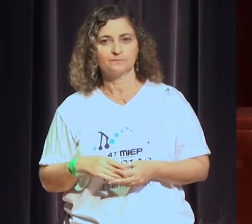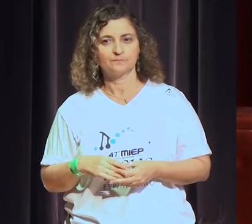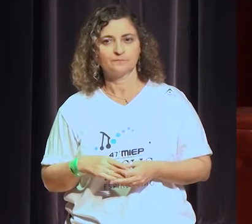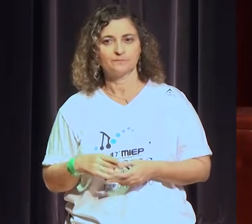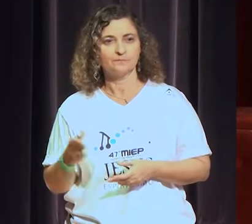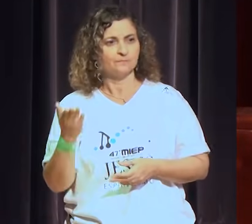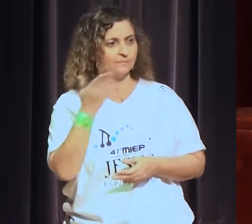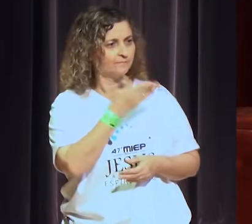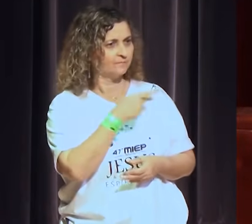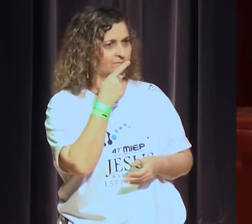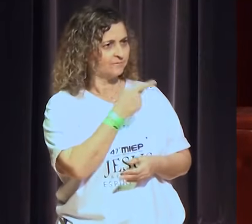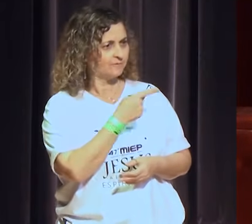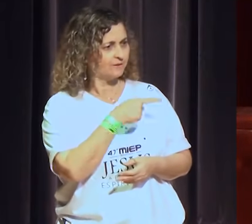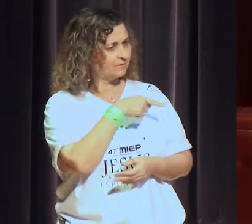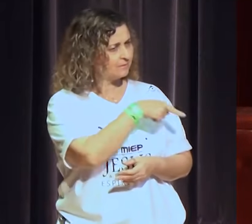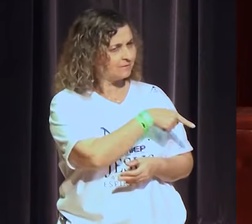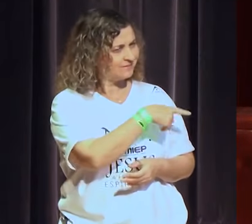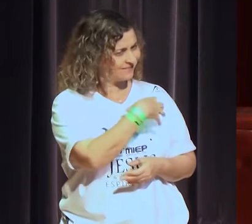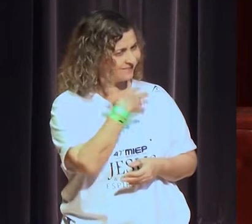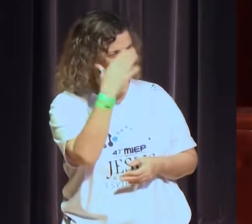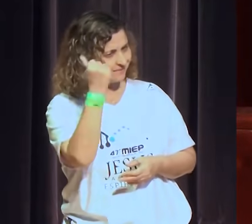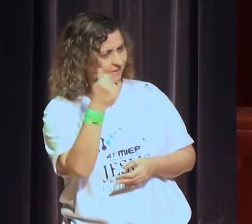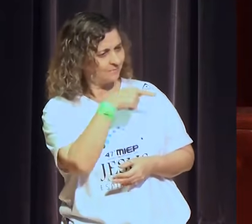Aquele hospital sempre esteve cheio.